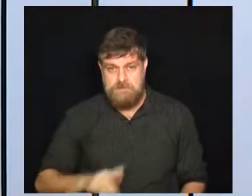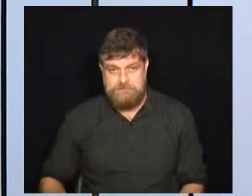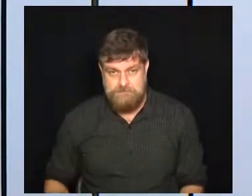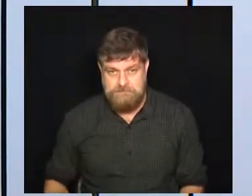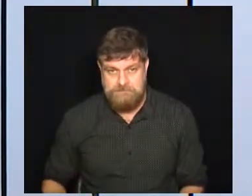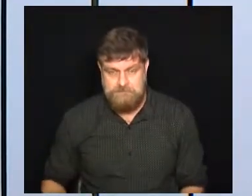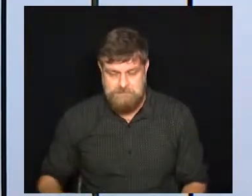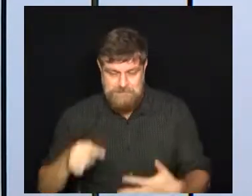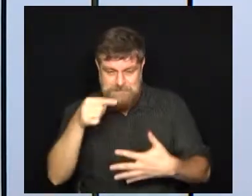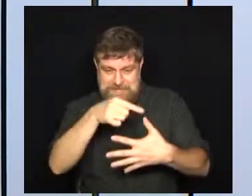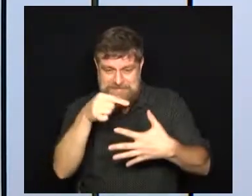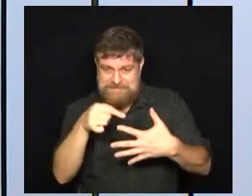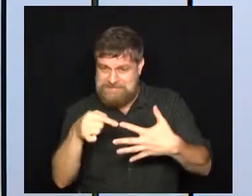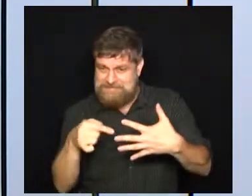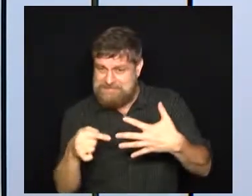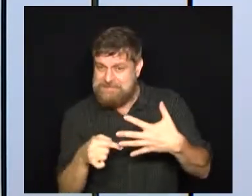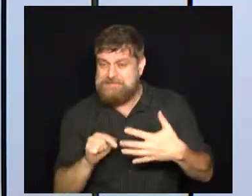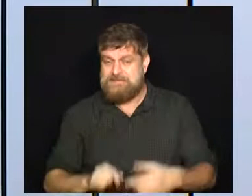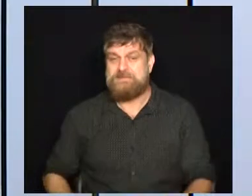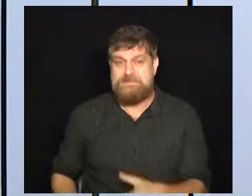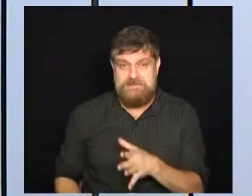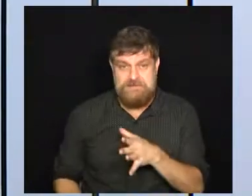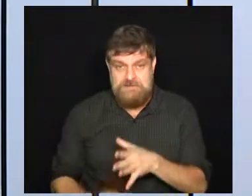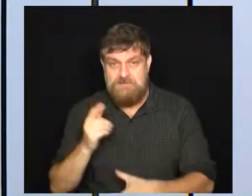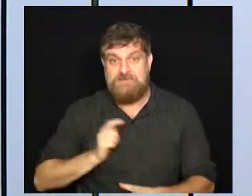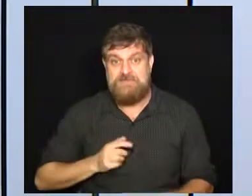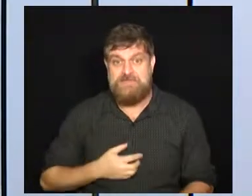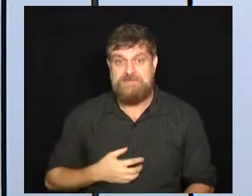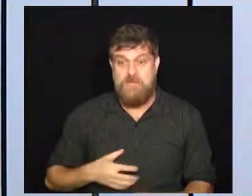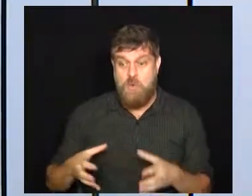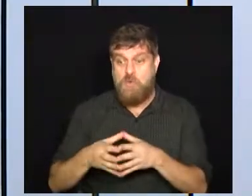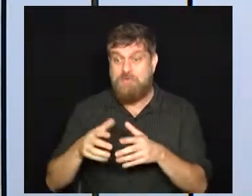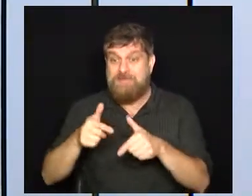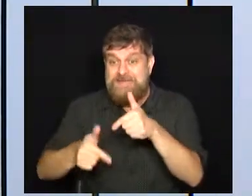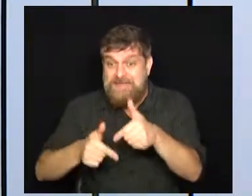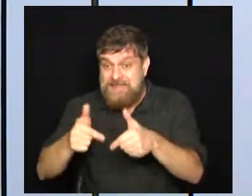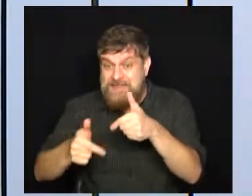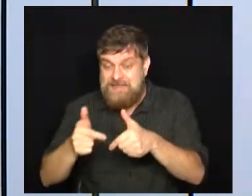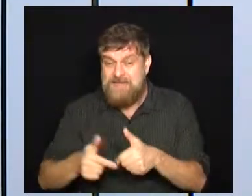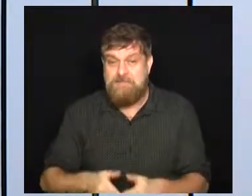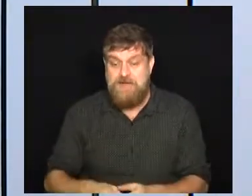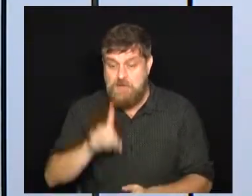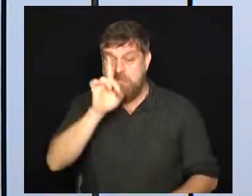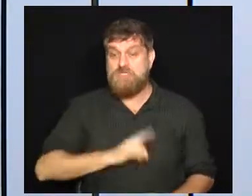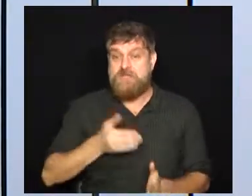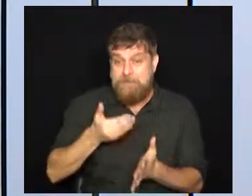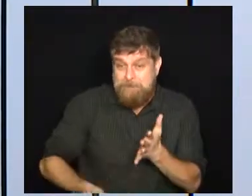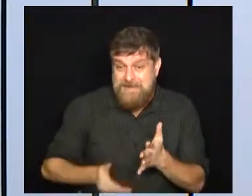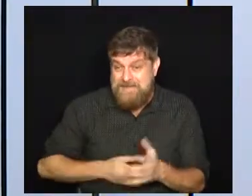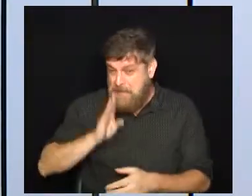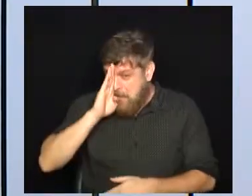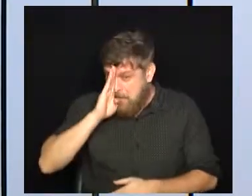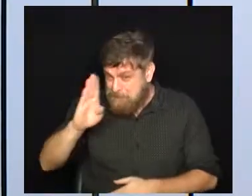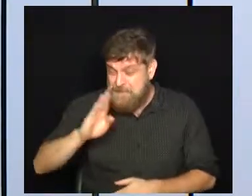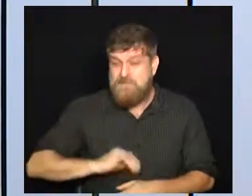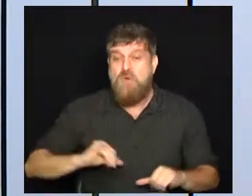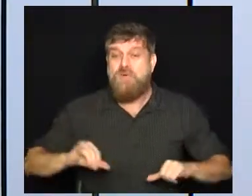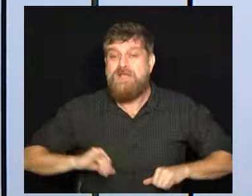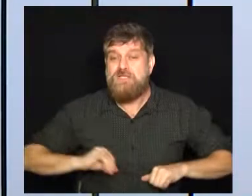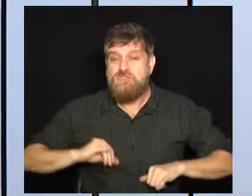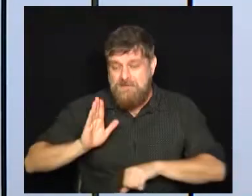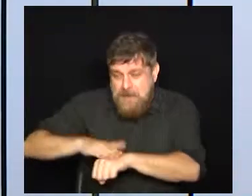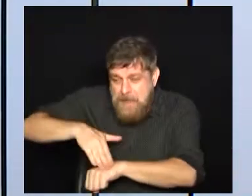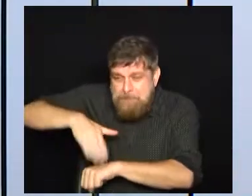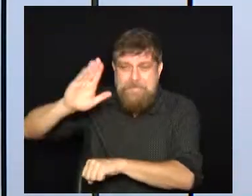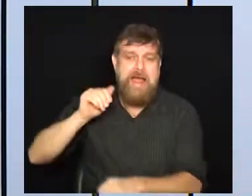conjunto de ataques contra a classe trabalhadora atinge fortemente as mulheres e a consequência disso, com certeza,